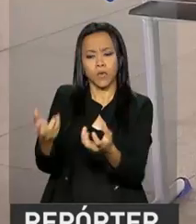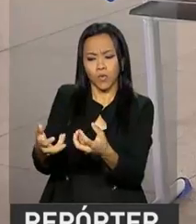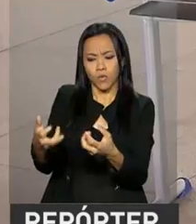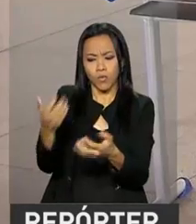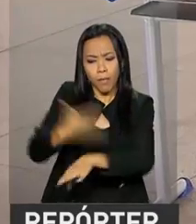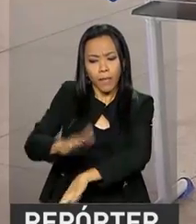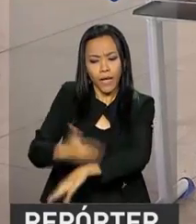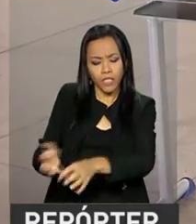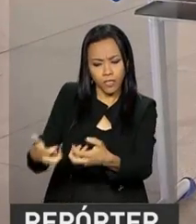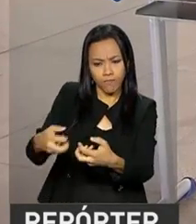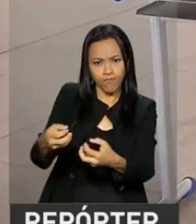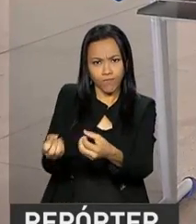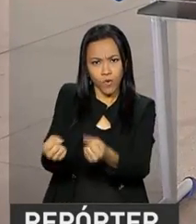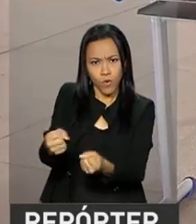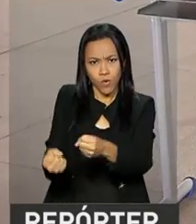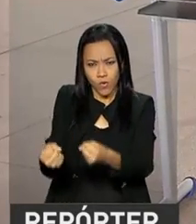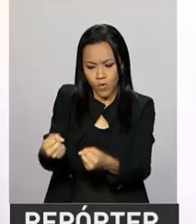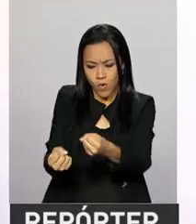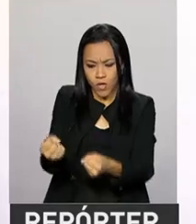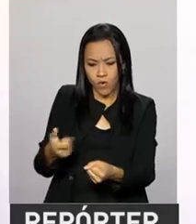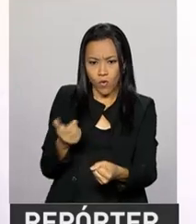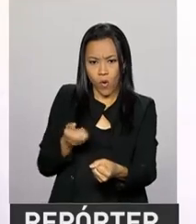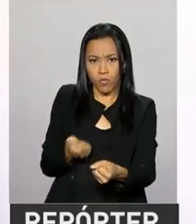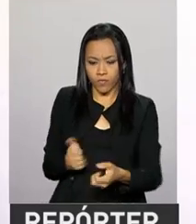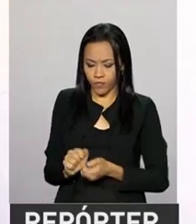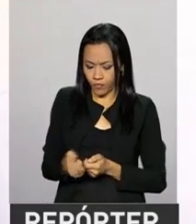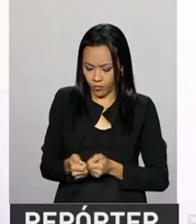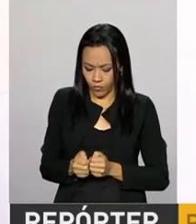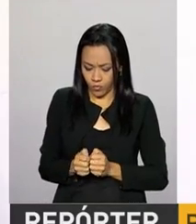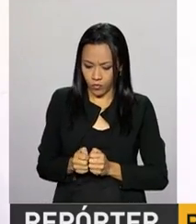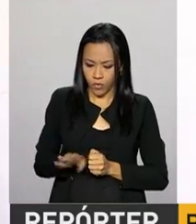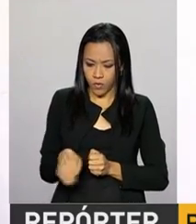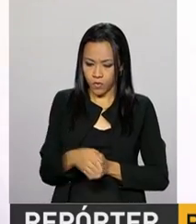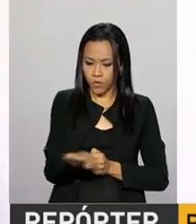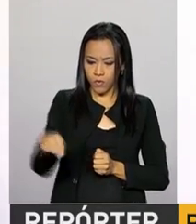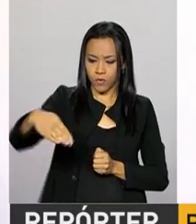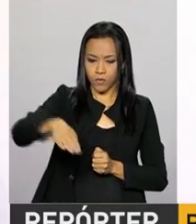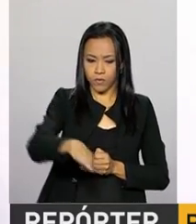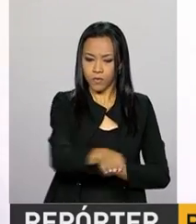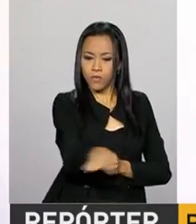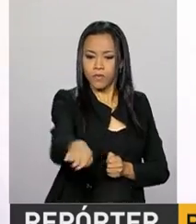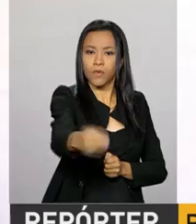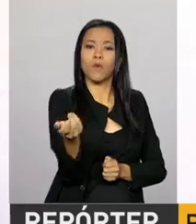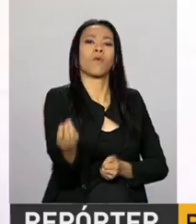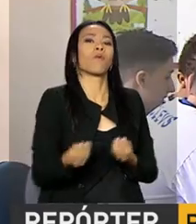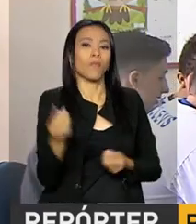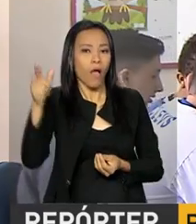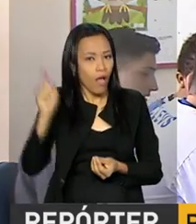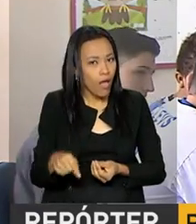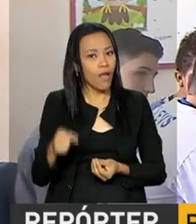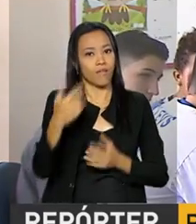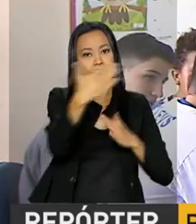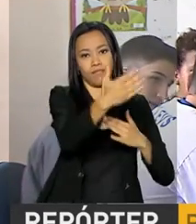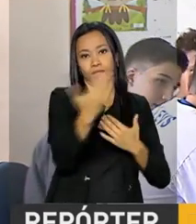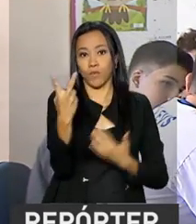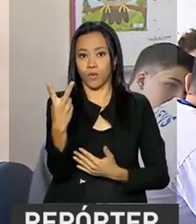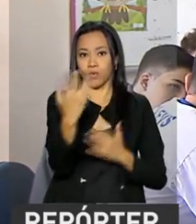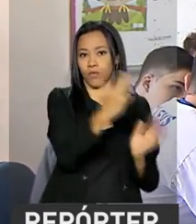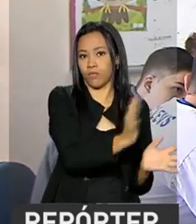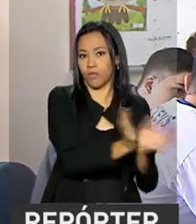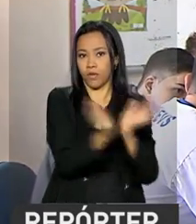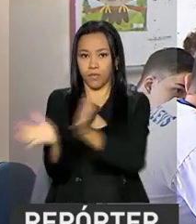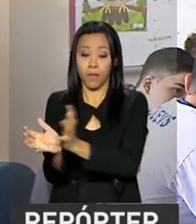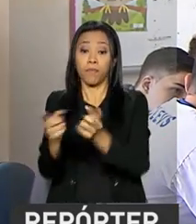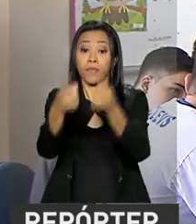tarefas, como percorrer um circuito. Ele é controlado remotamente pelo celular, wireless, sem fio mesmo. Segundo o coordenador